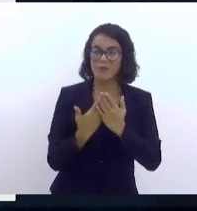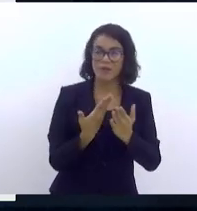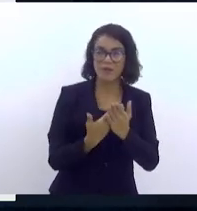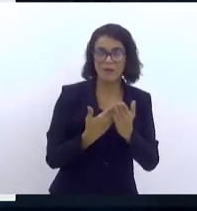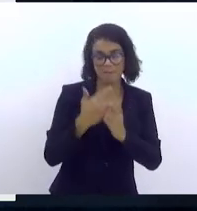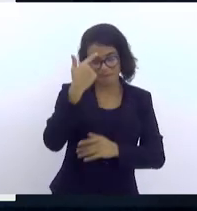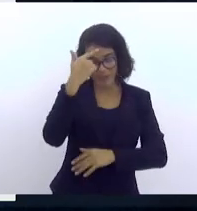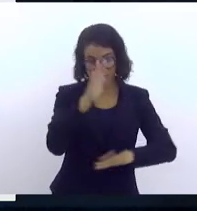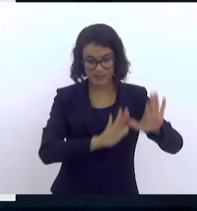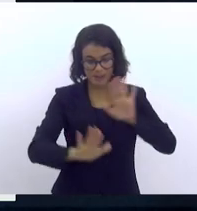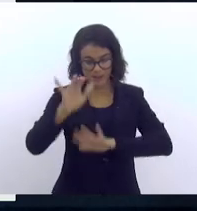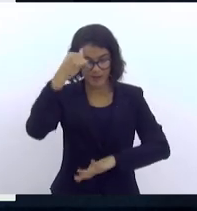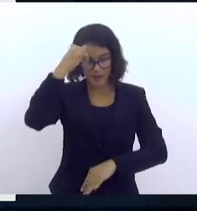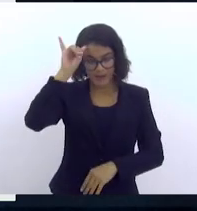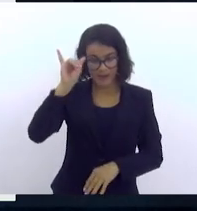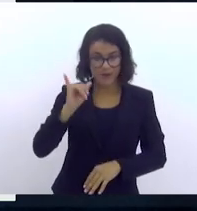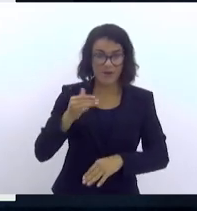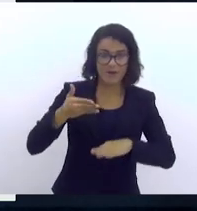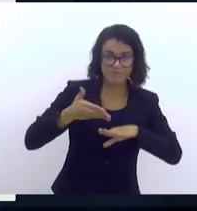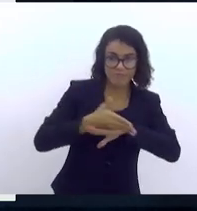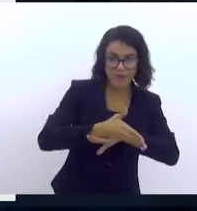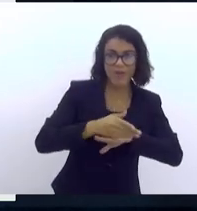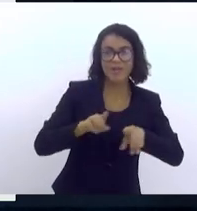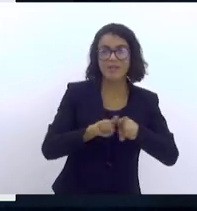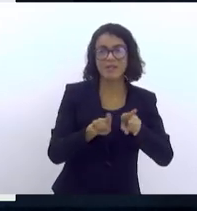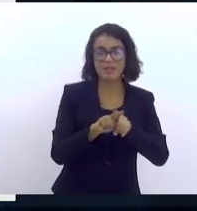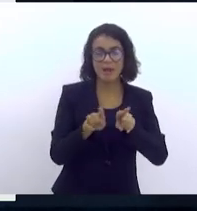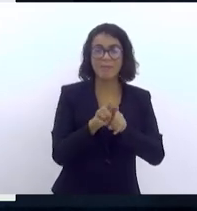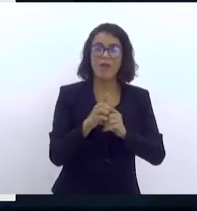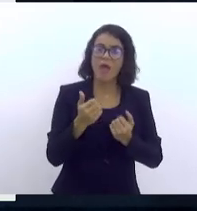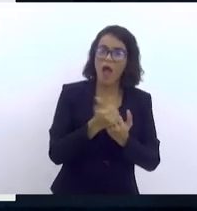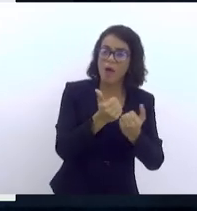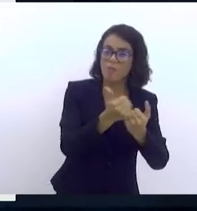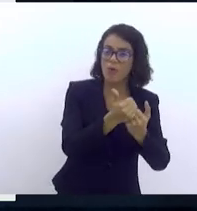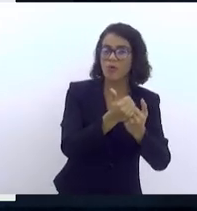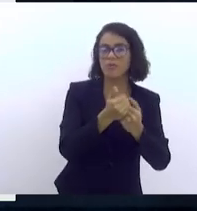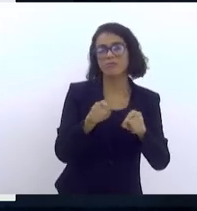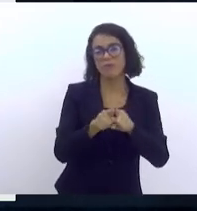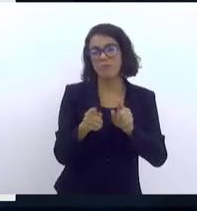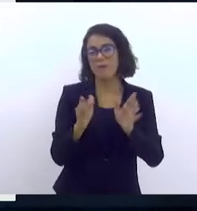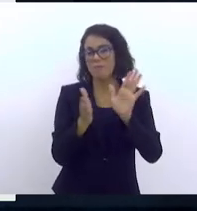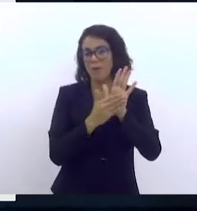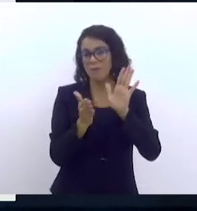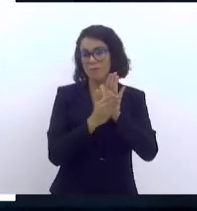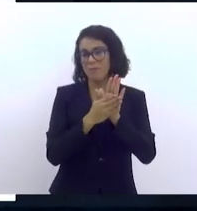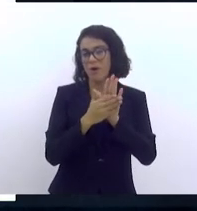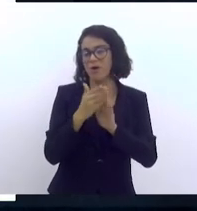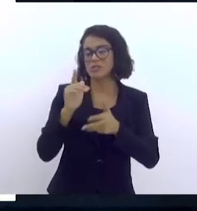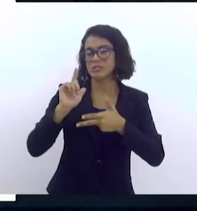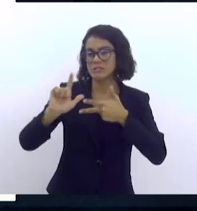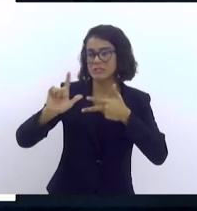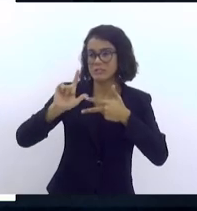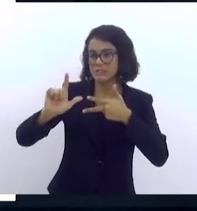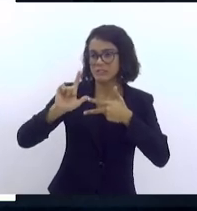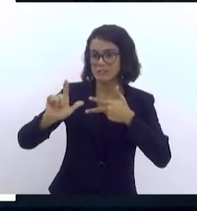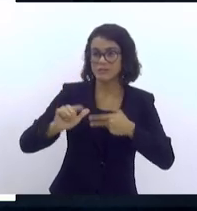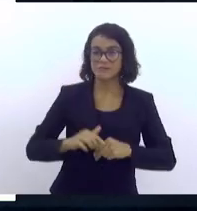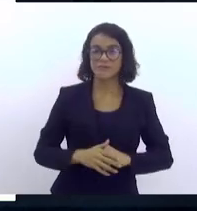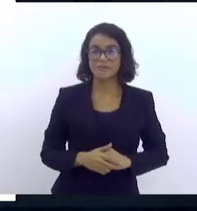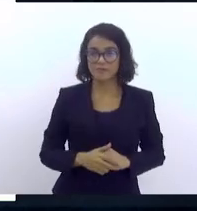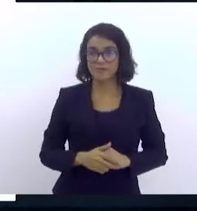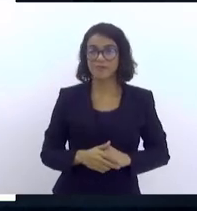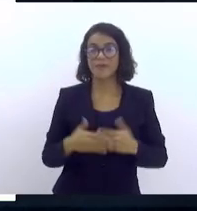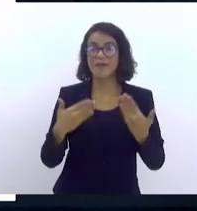prevenção intervenção pode intervenção e propostas legislativas pode passar por favor